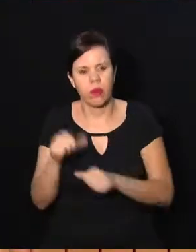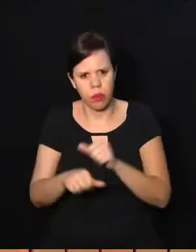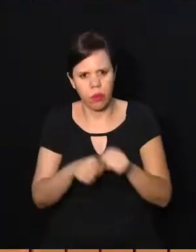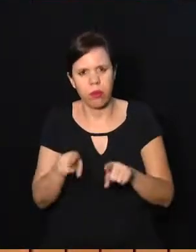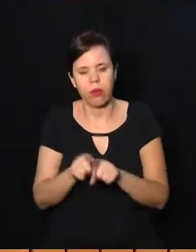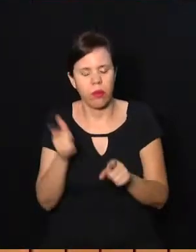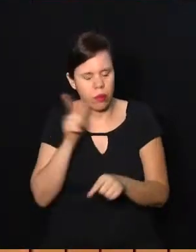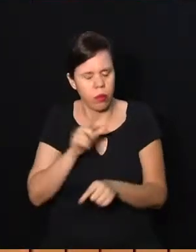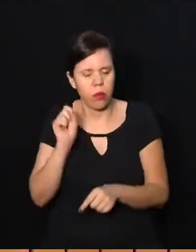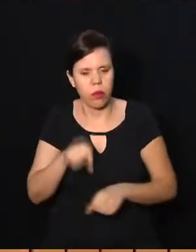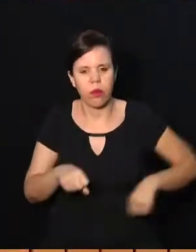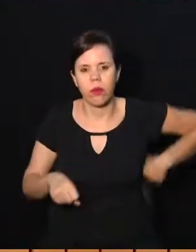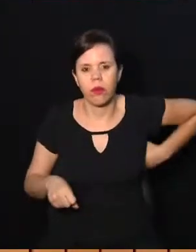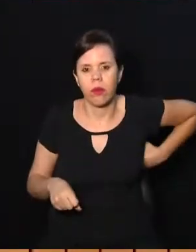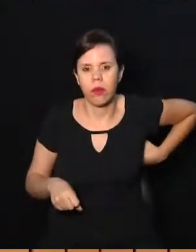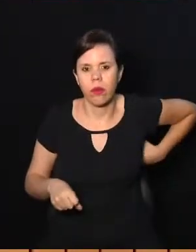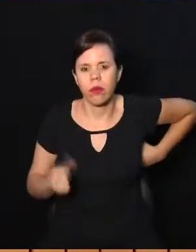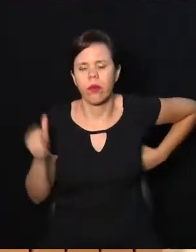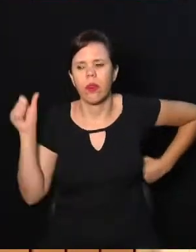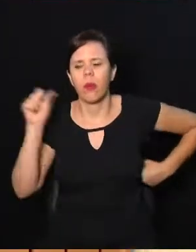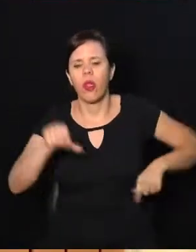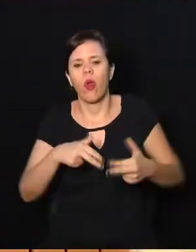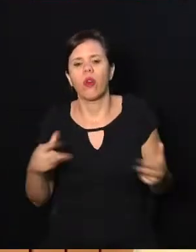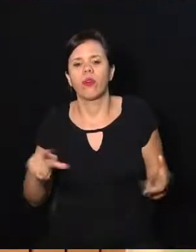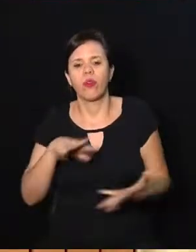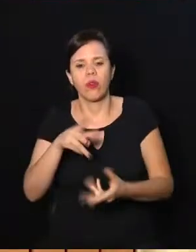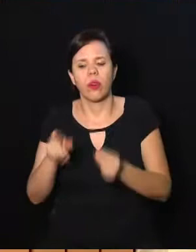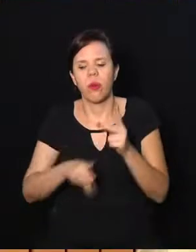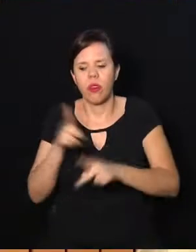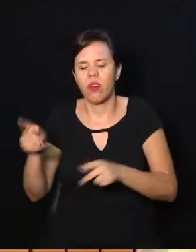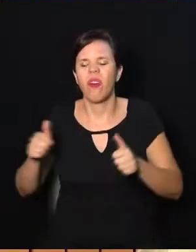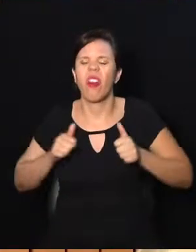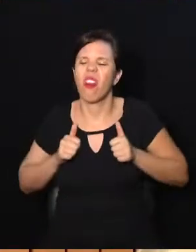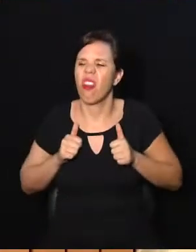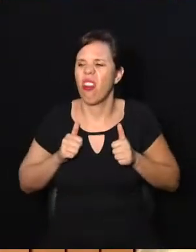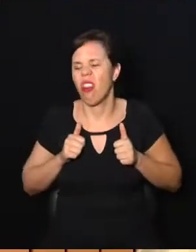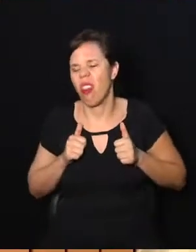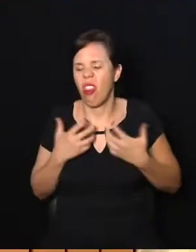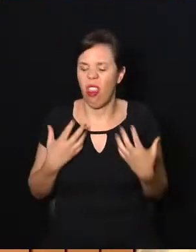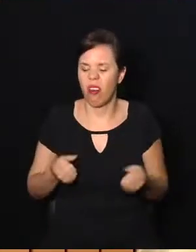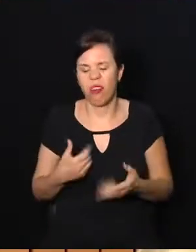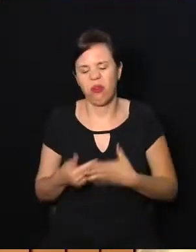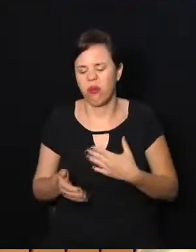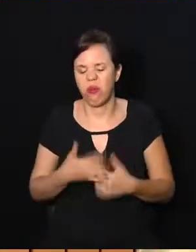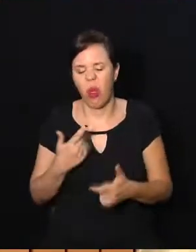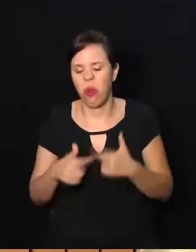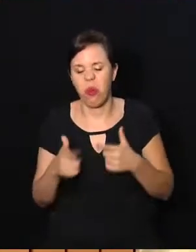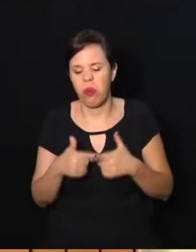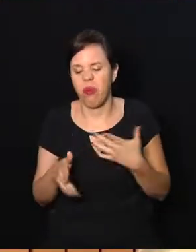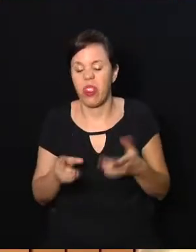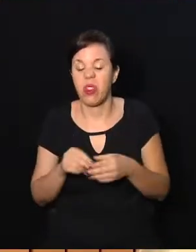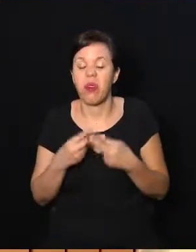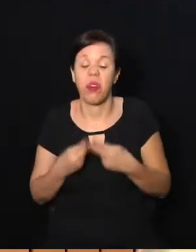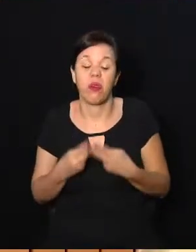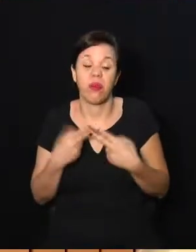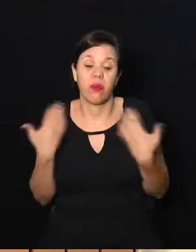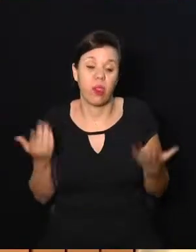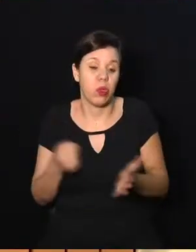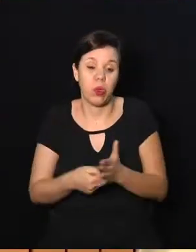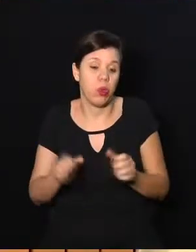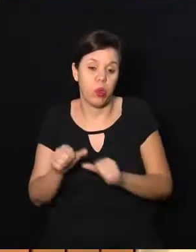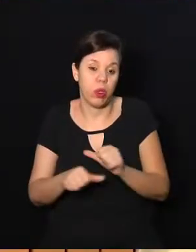vamos conseguir. A pior coisa do mundo é aquele que se acomoda, aquele que diz, não tem jeito. Aquele que não luta para